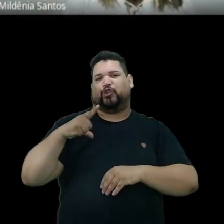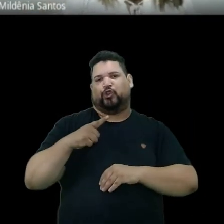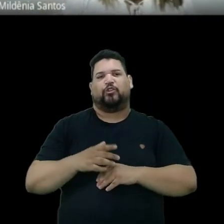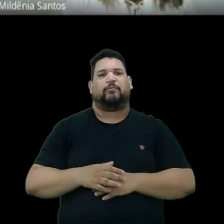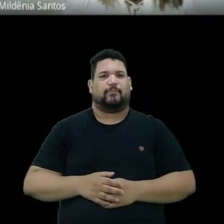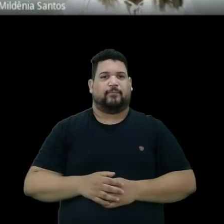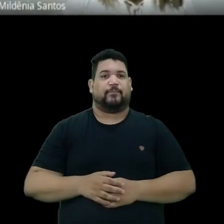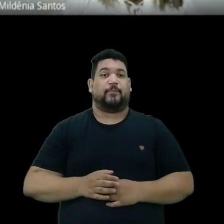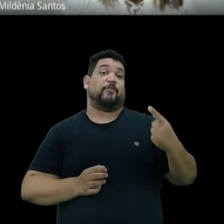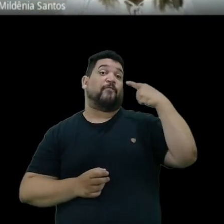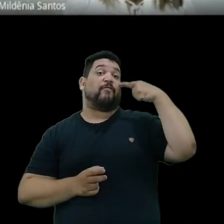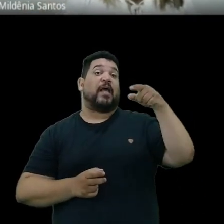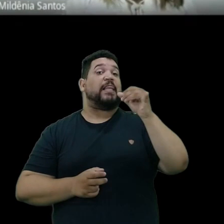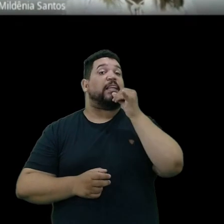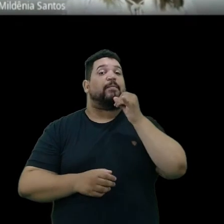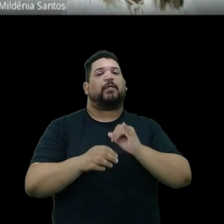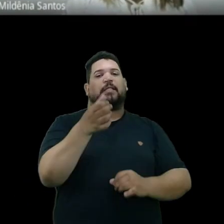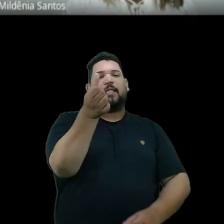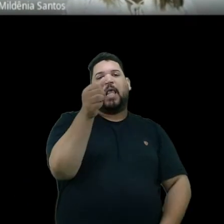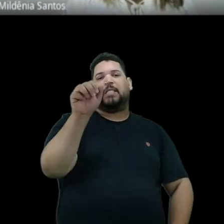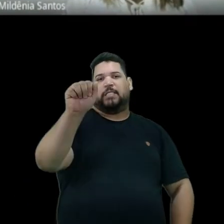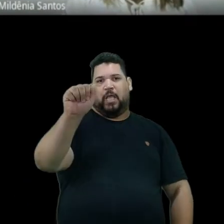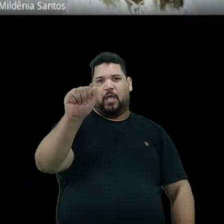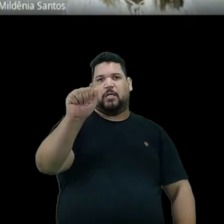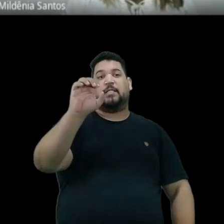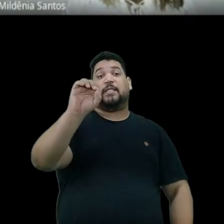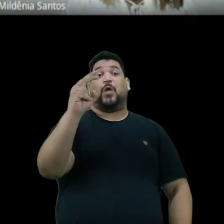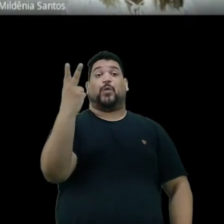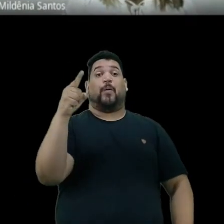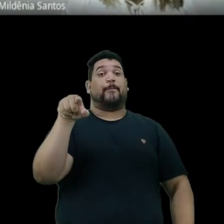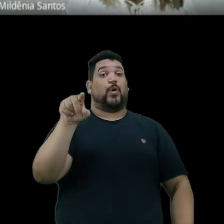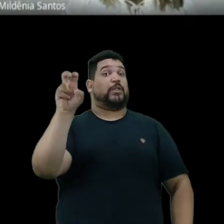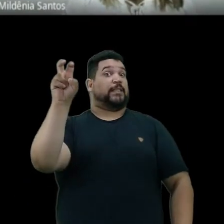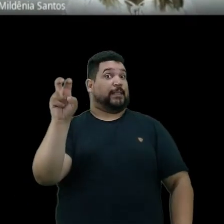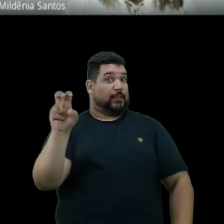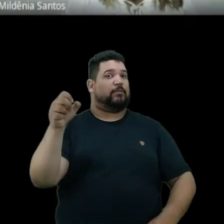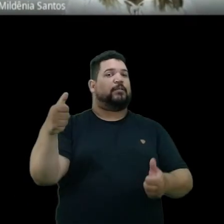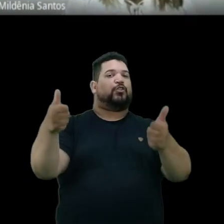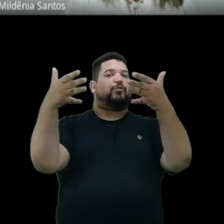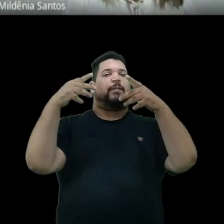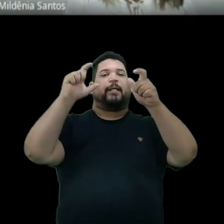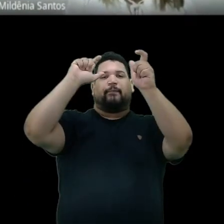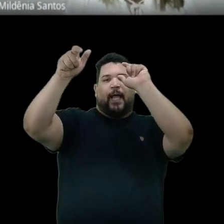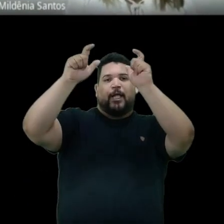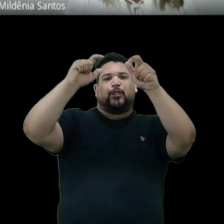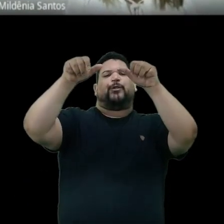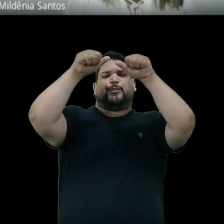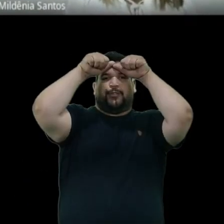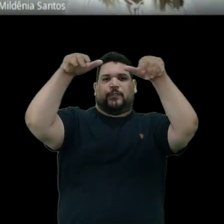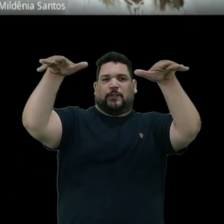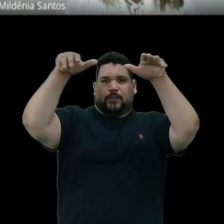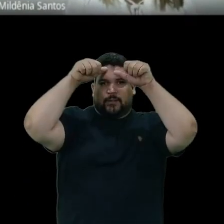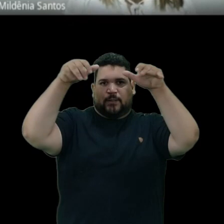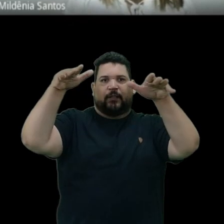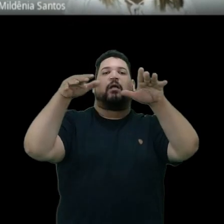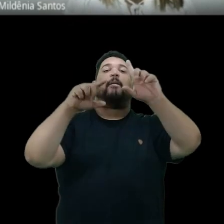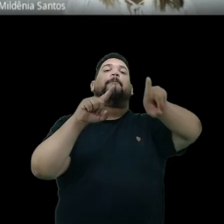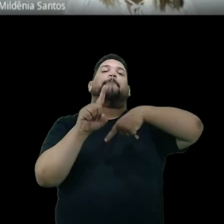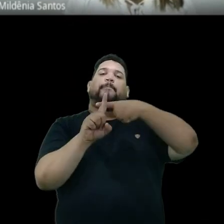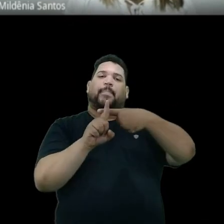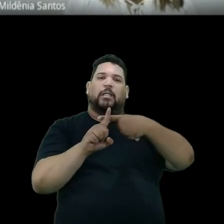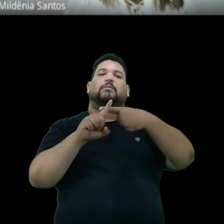Aqui, ó, no 6A 02.5, transtorno do espectro do autismo, com transtorno do